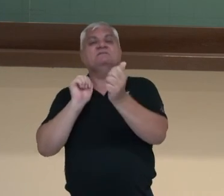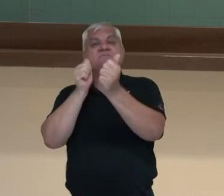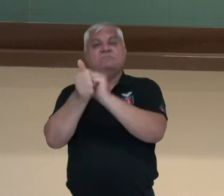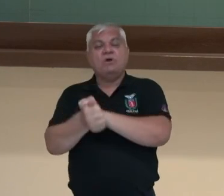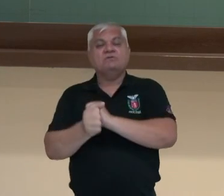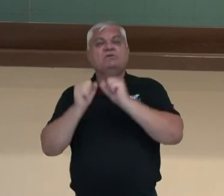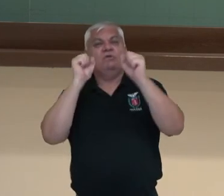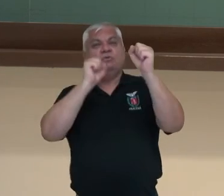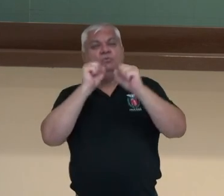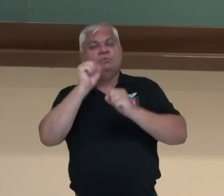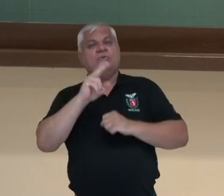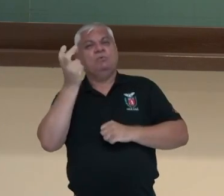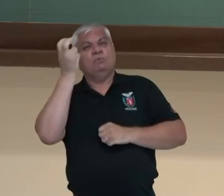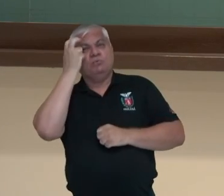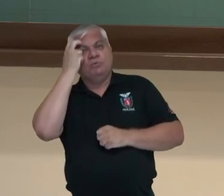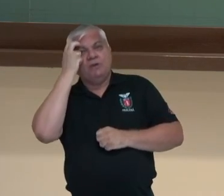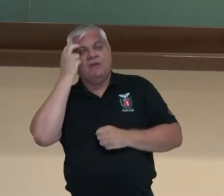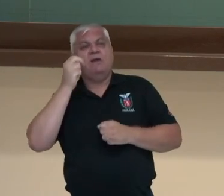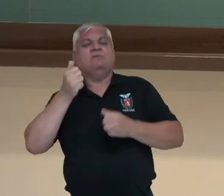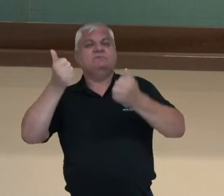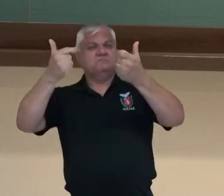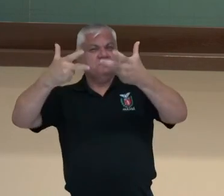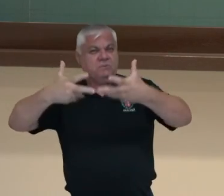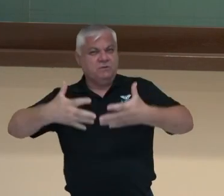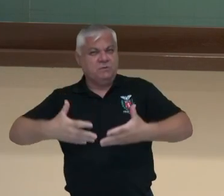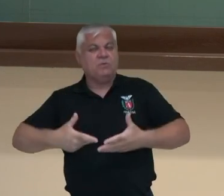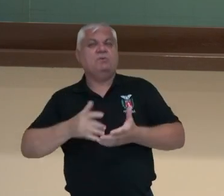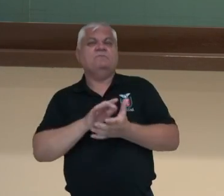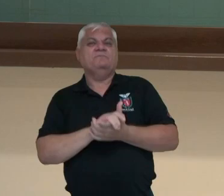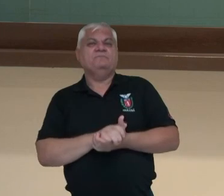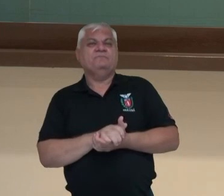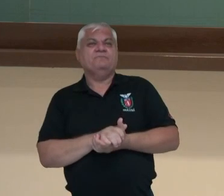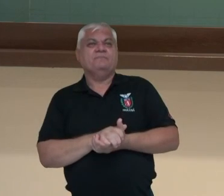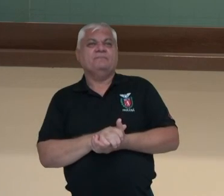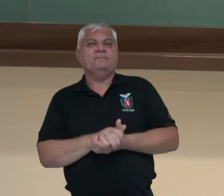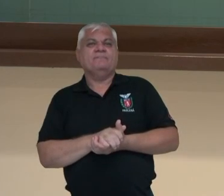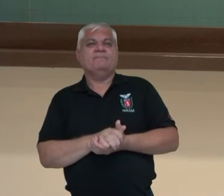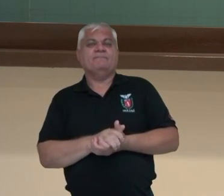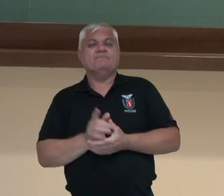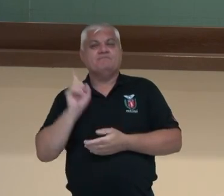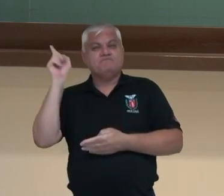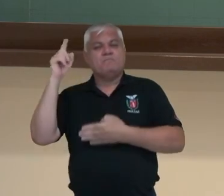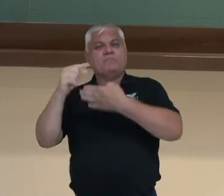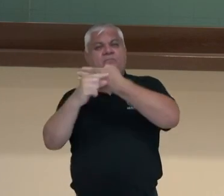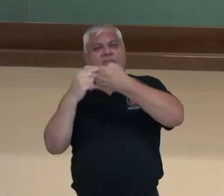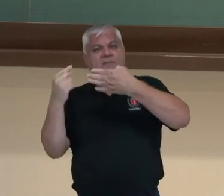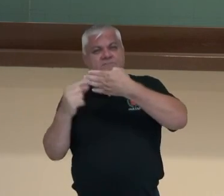A gente falou agora, no último exercício, bastante, né, sobre o esporte e a indústria cultural. Aqui estão as